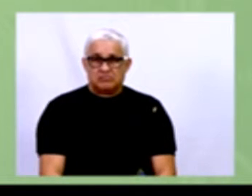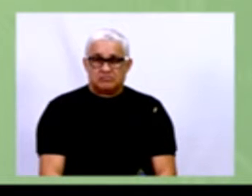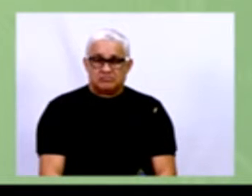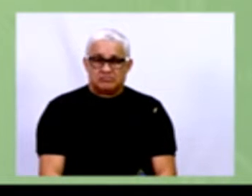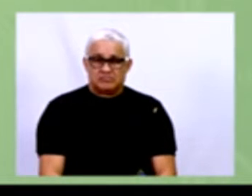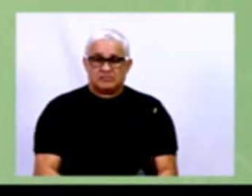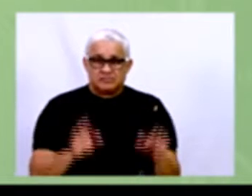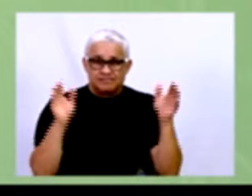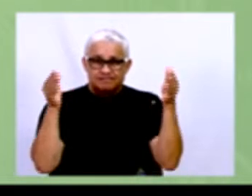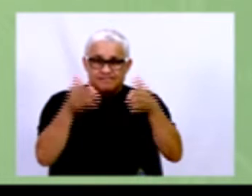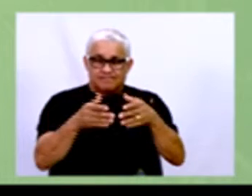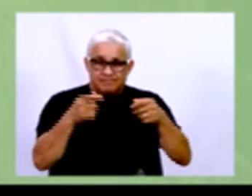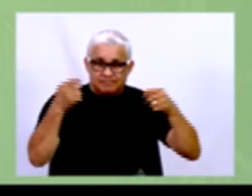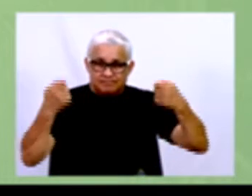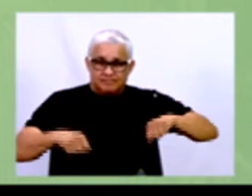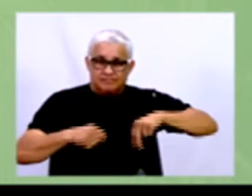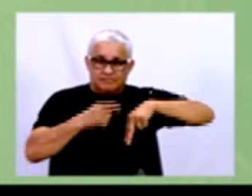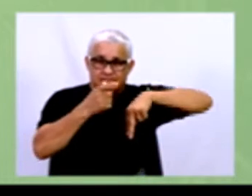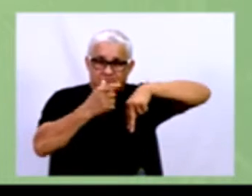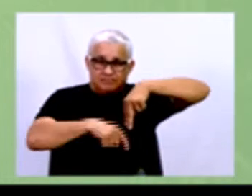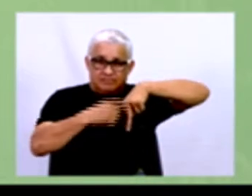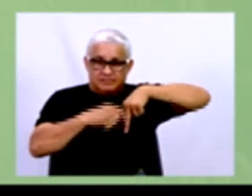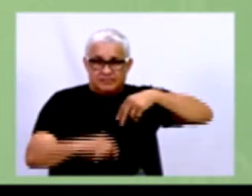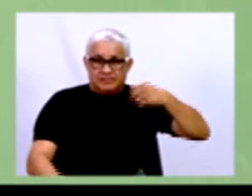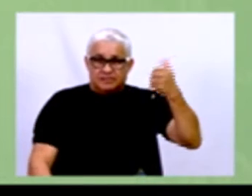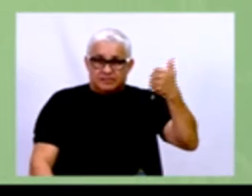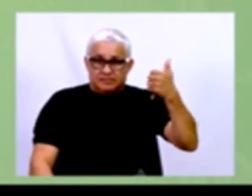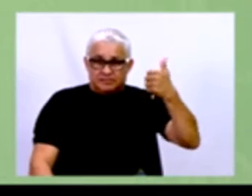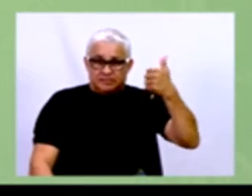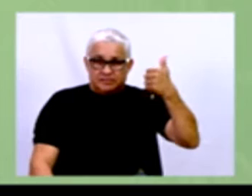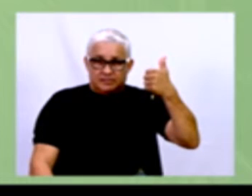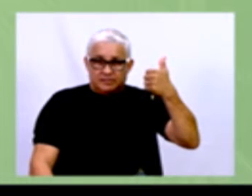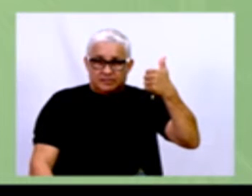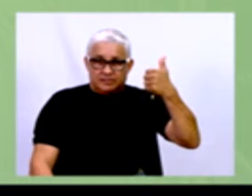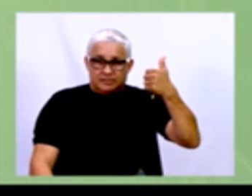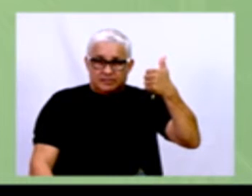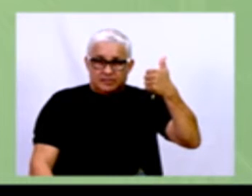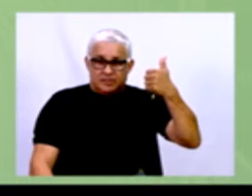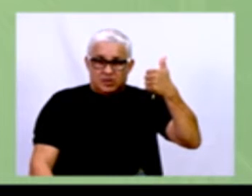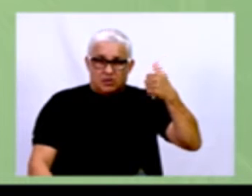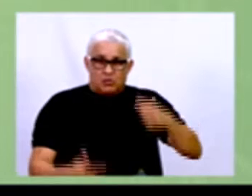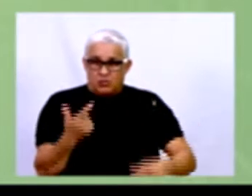como necessidades humanas? Primeiro, que elas são ilimitadas.